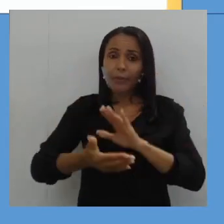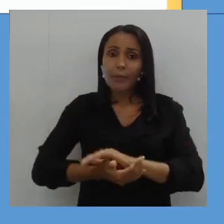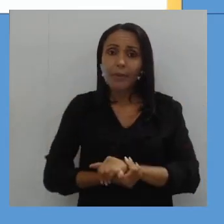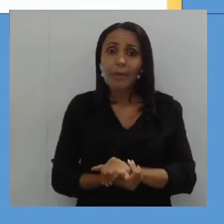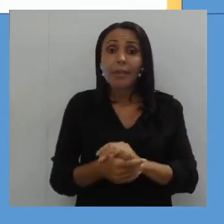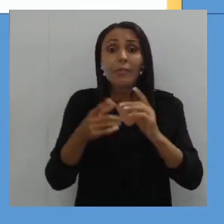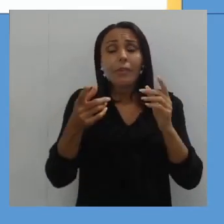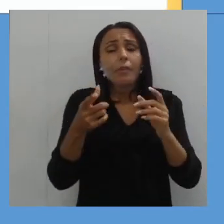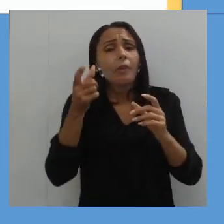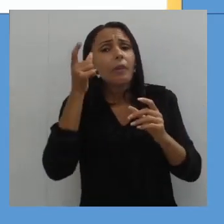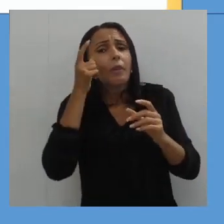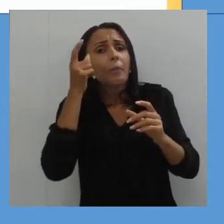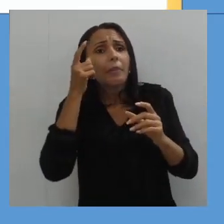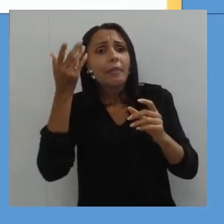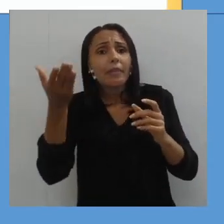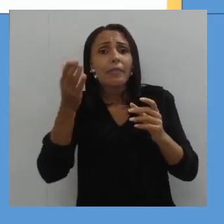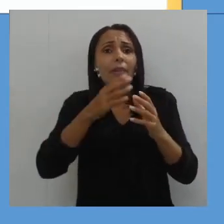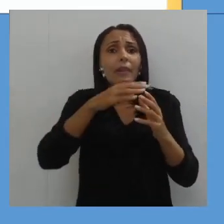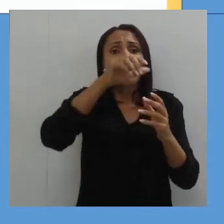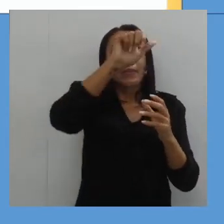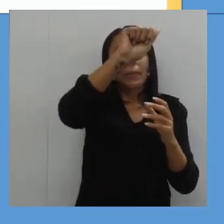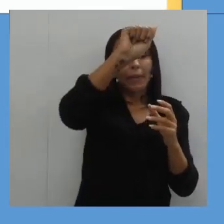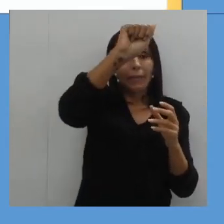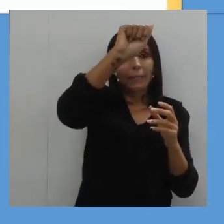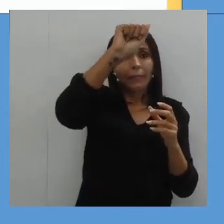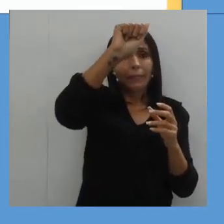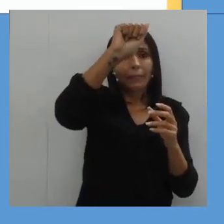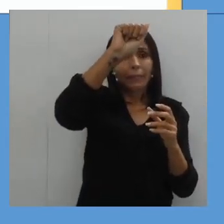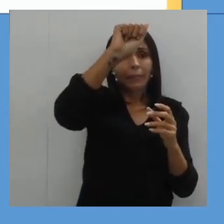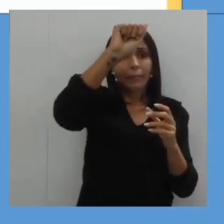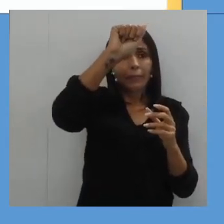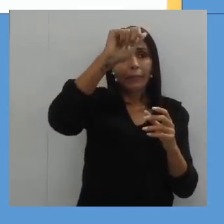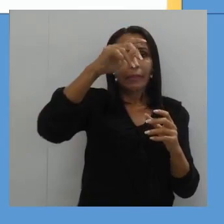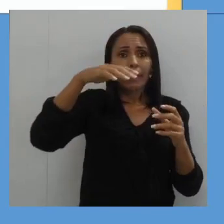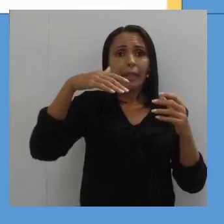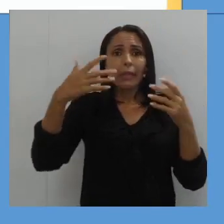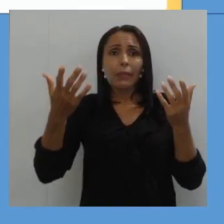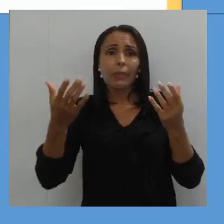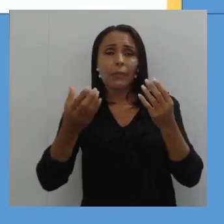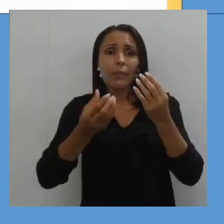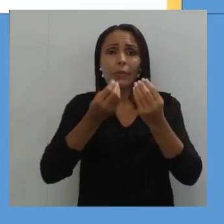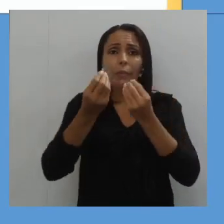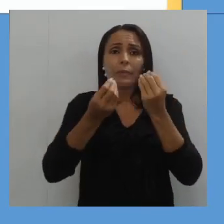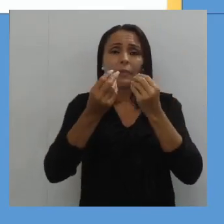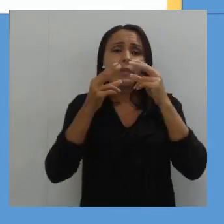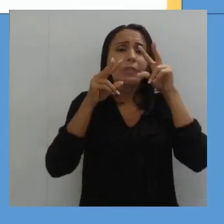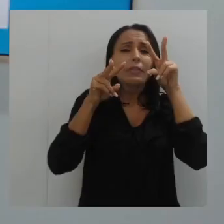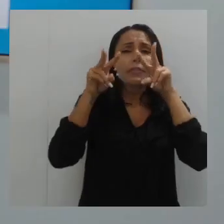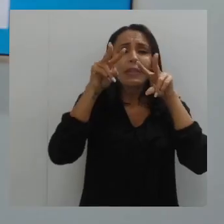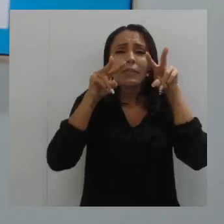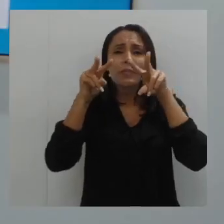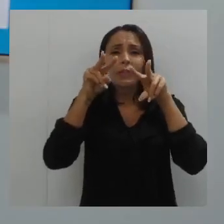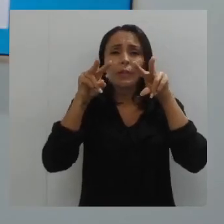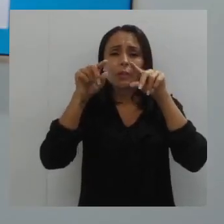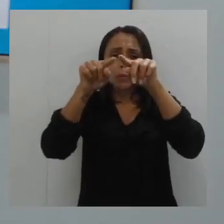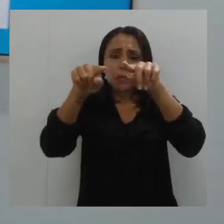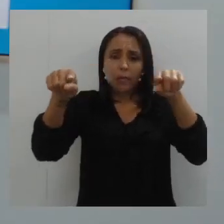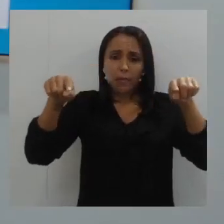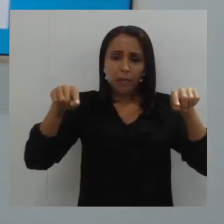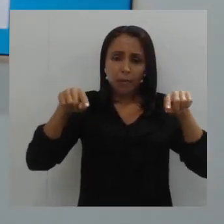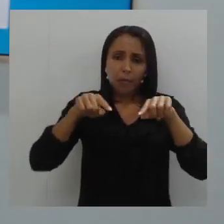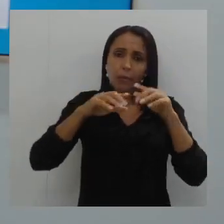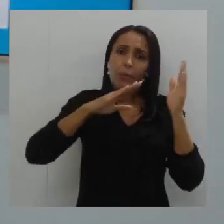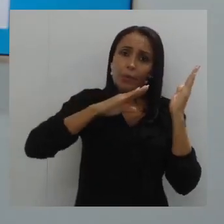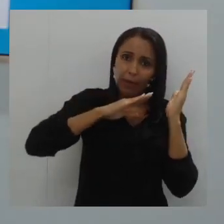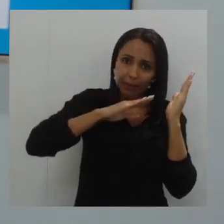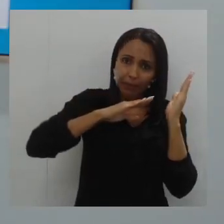for observar, o ponto A era como se o René Descartes estivesse olhando essa parte do quarto dele, lembra do